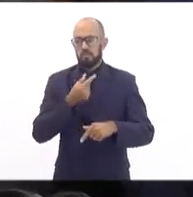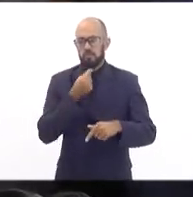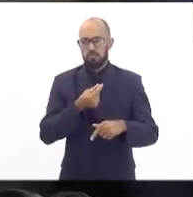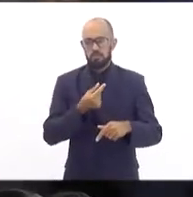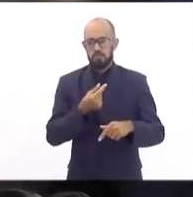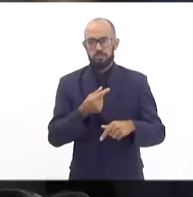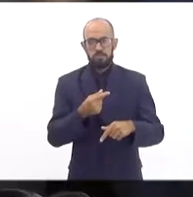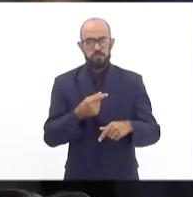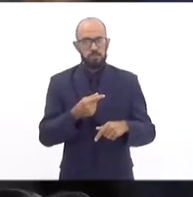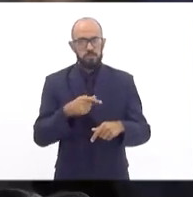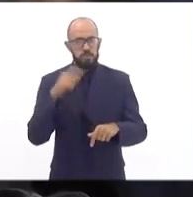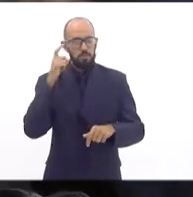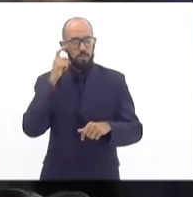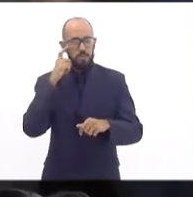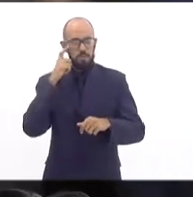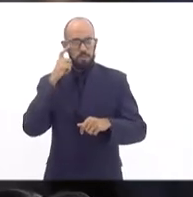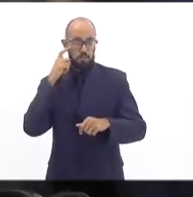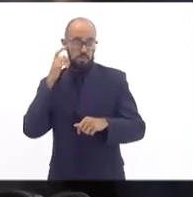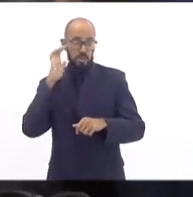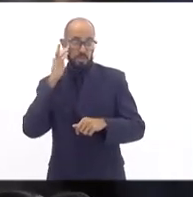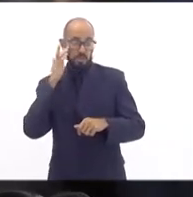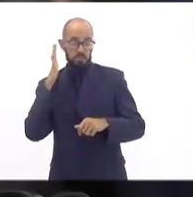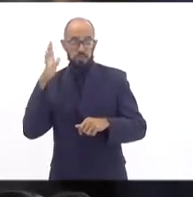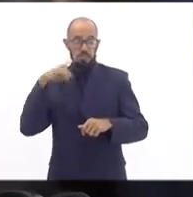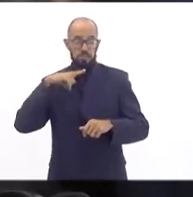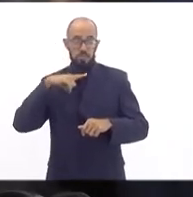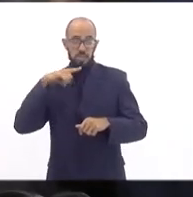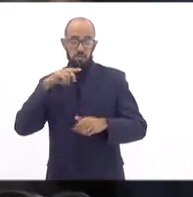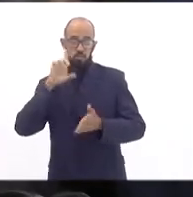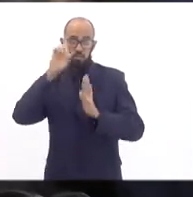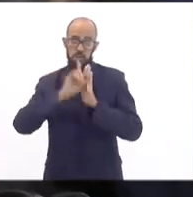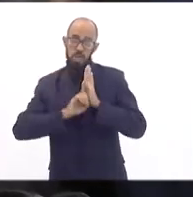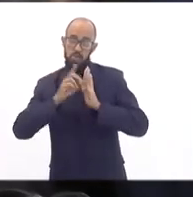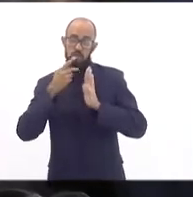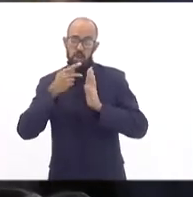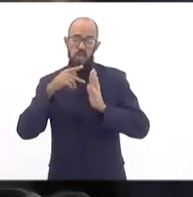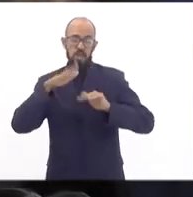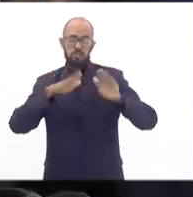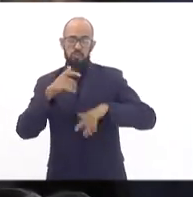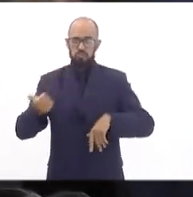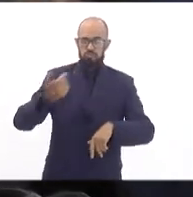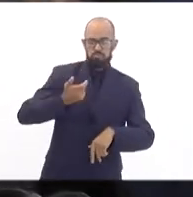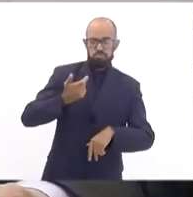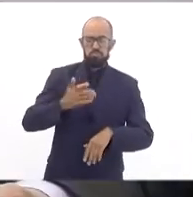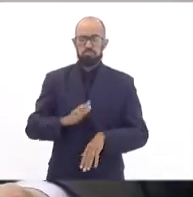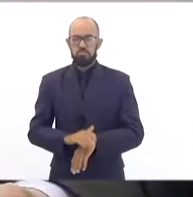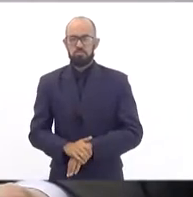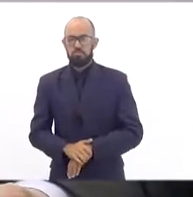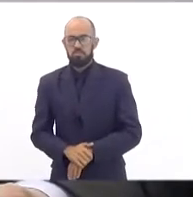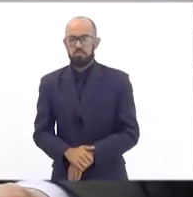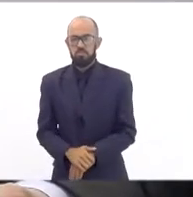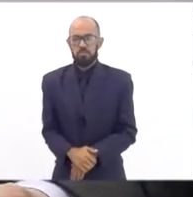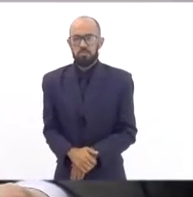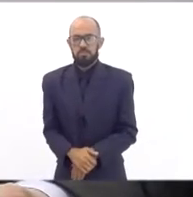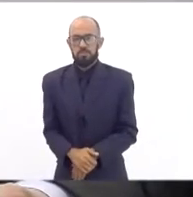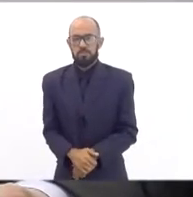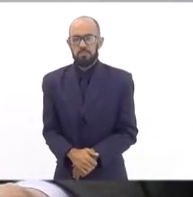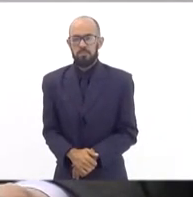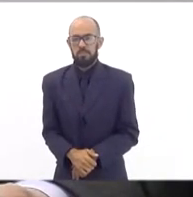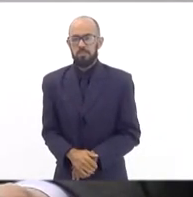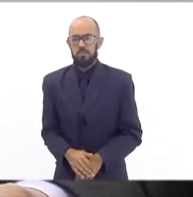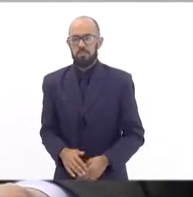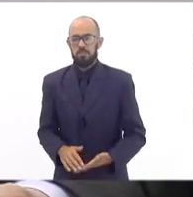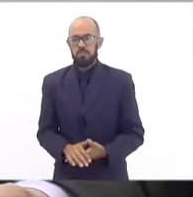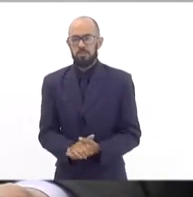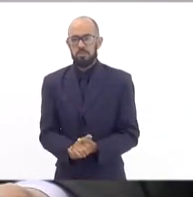direito de falar e se bobear até nos agride com palavras. E nessas circunstâncias havia algum tipo de